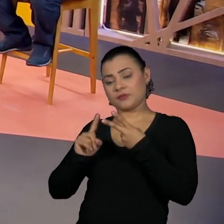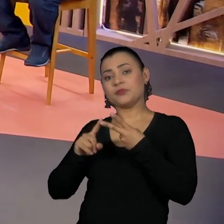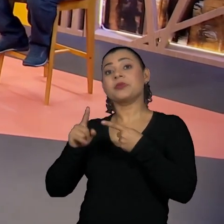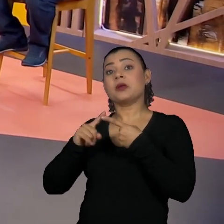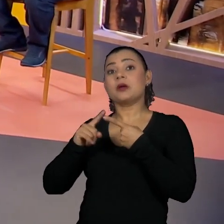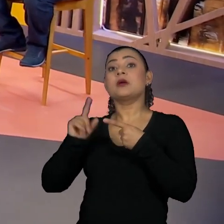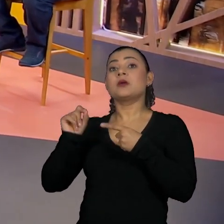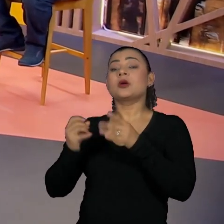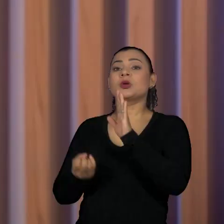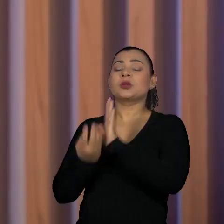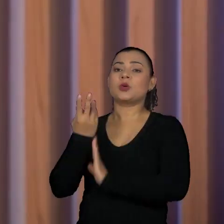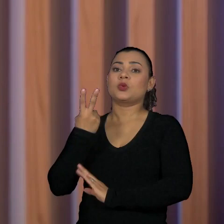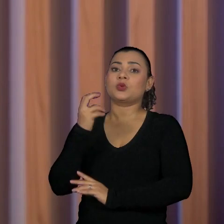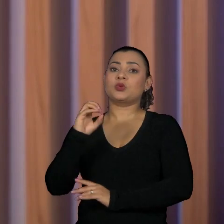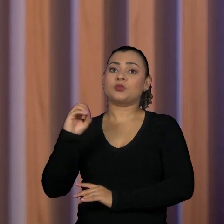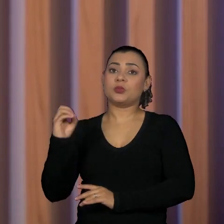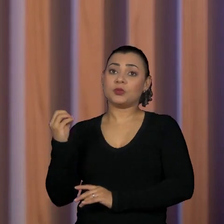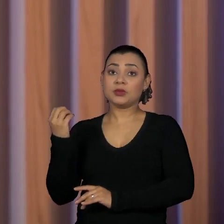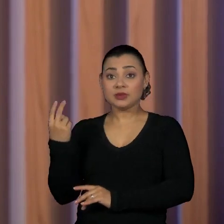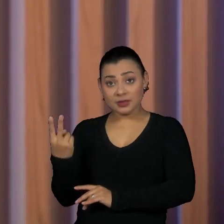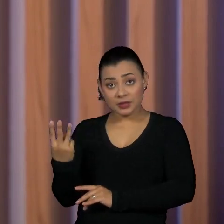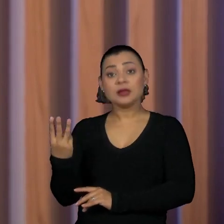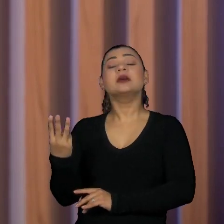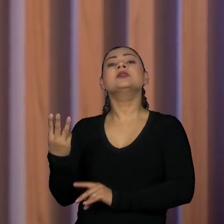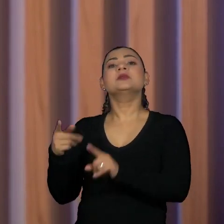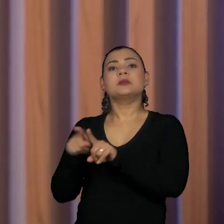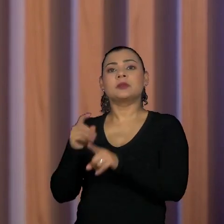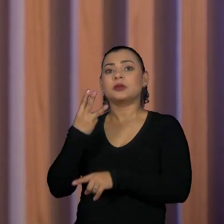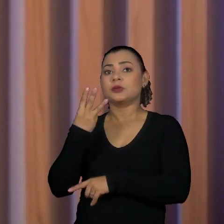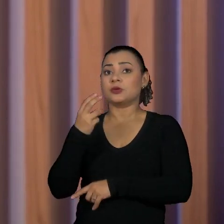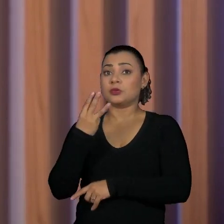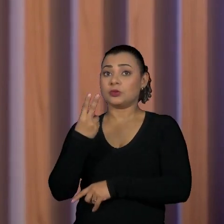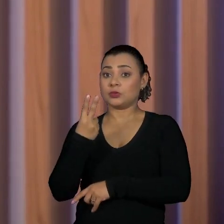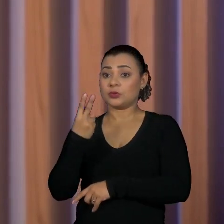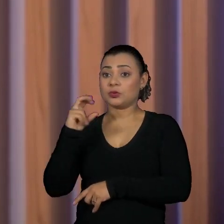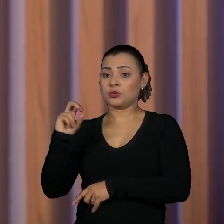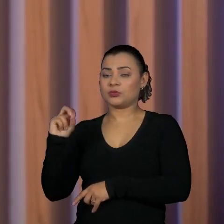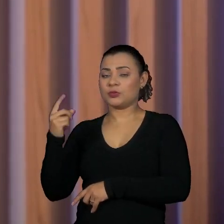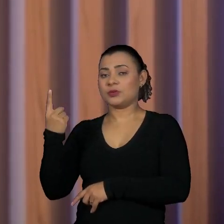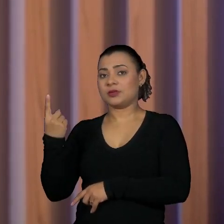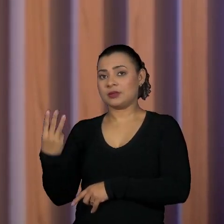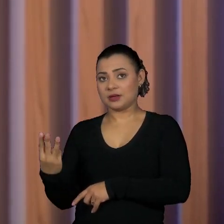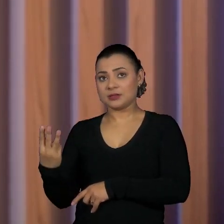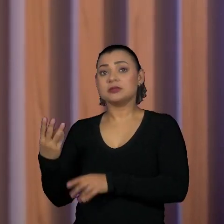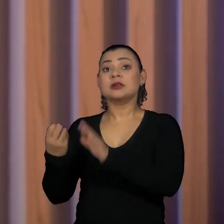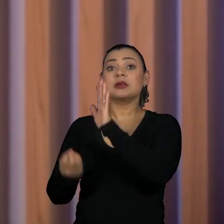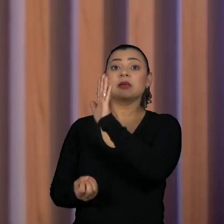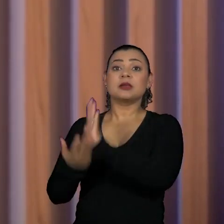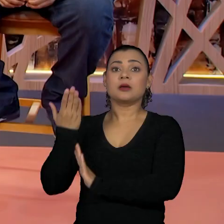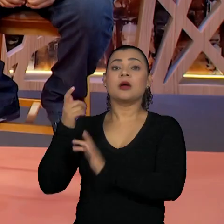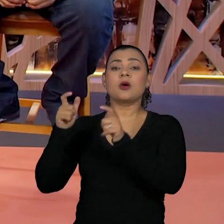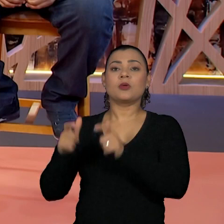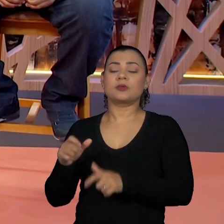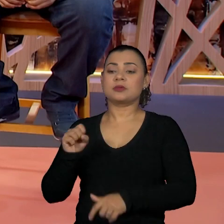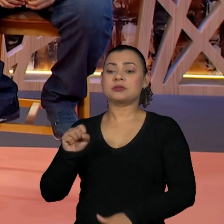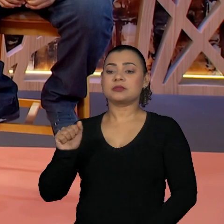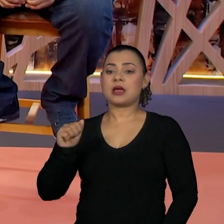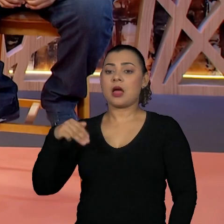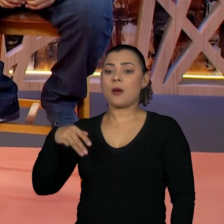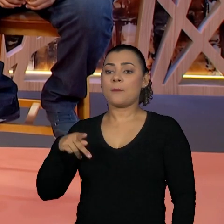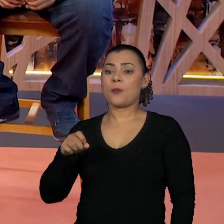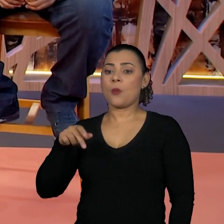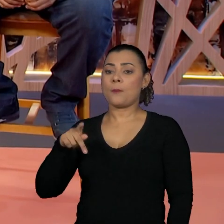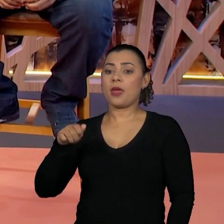Preta, ele surge em 2013, é um coletivo pequeno, né, de atuação ali no distrito de Sapopemba,